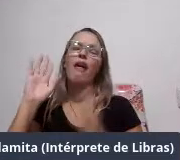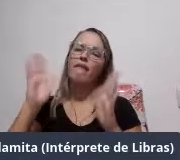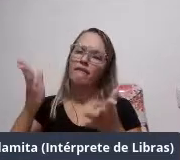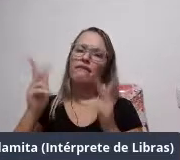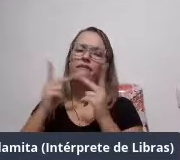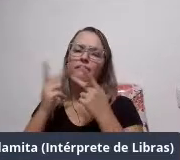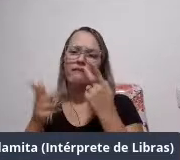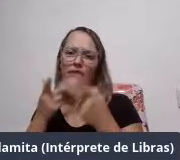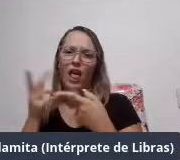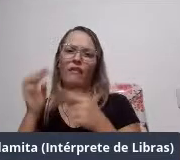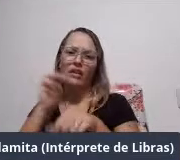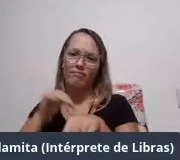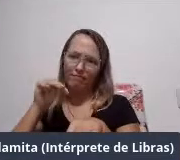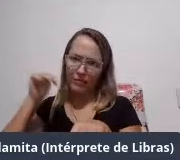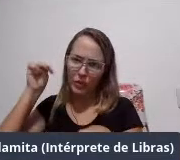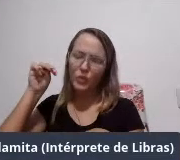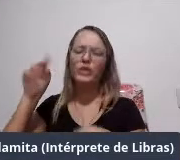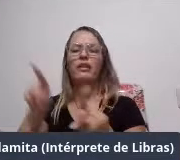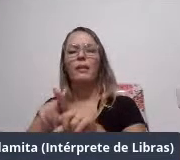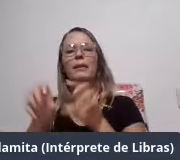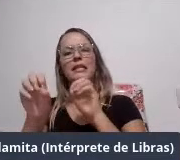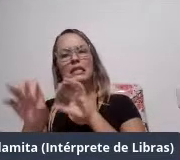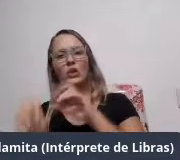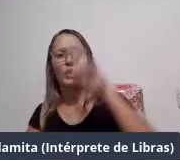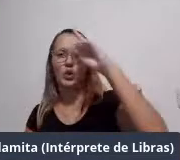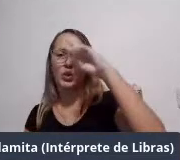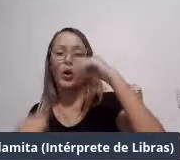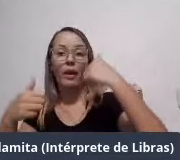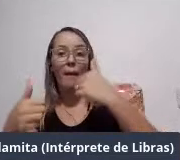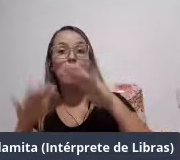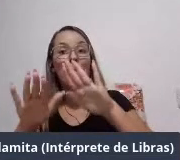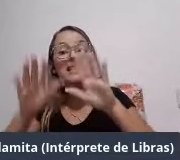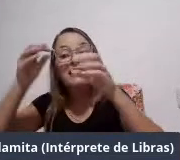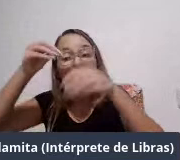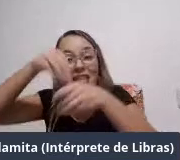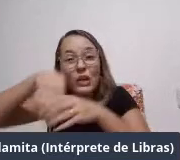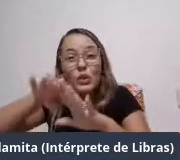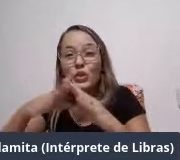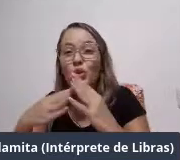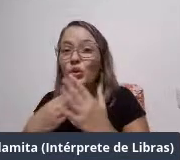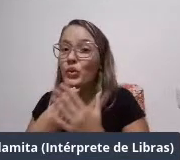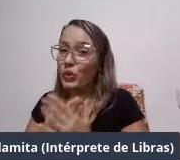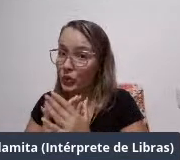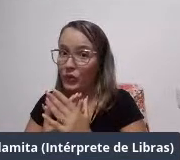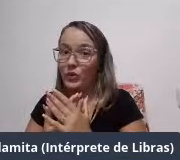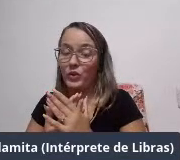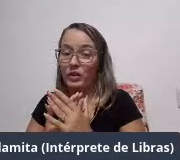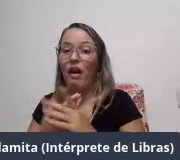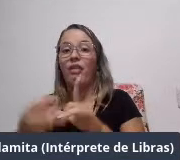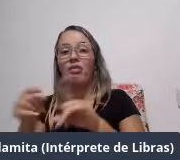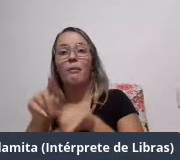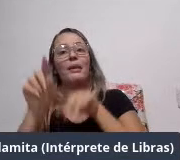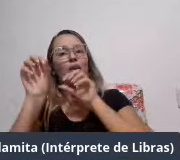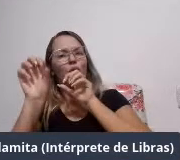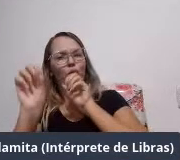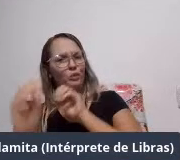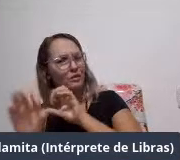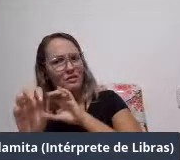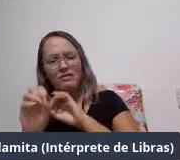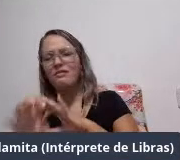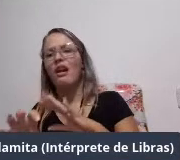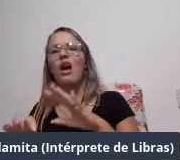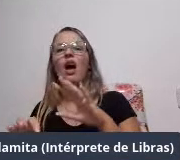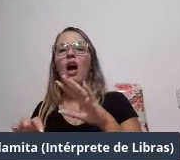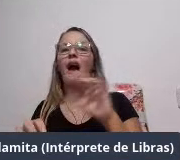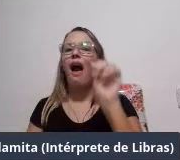de metodologia da história, do ensino de história, mas a escola, a educação,